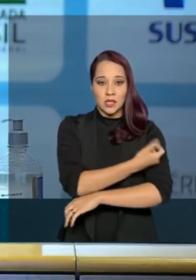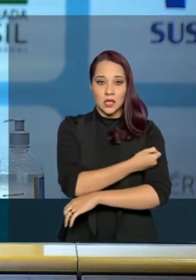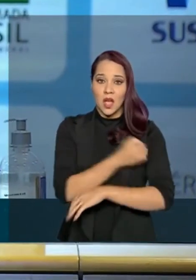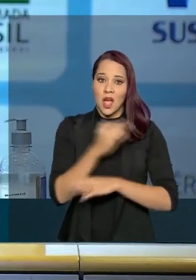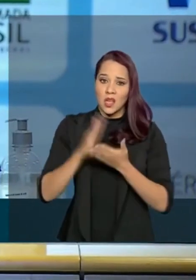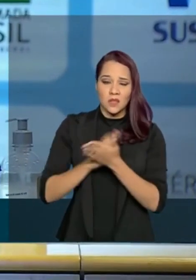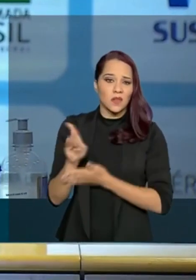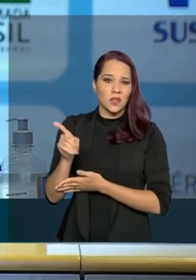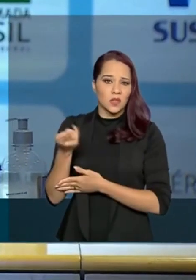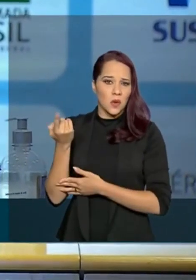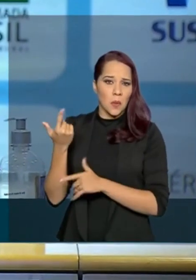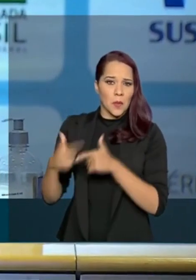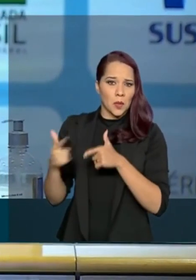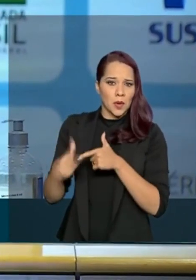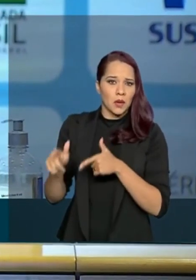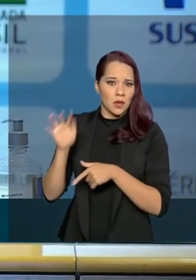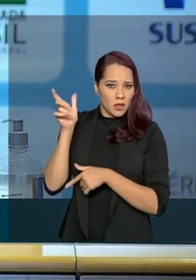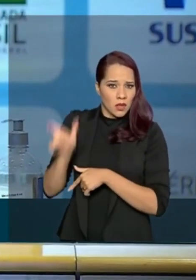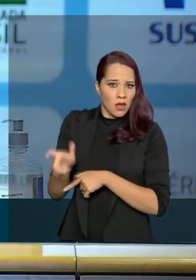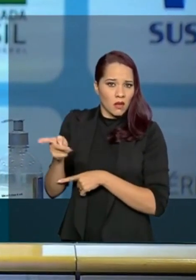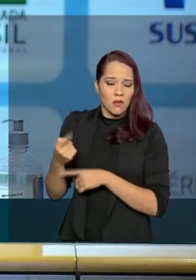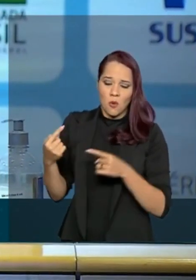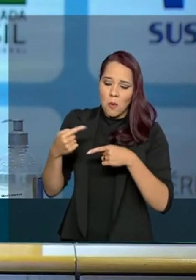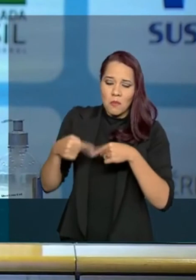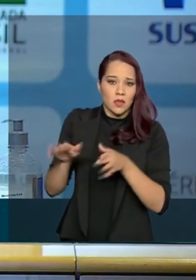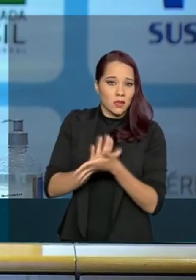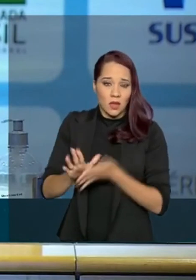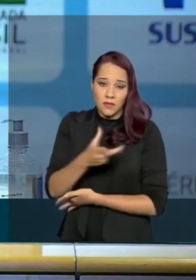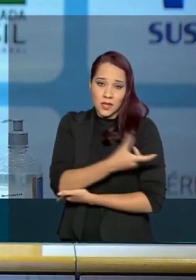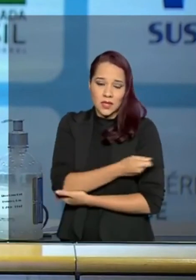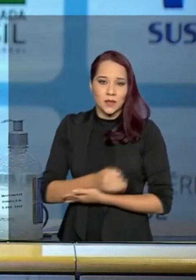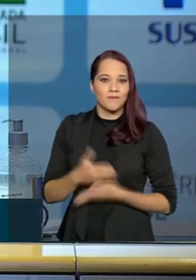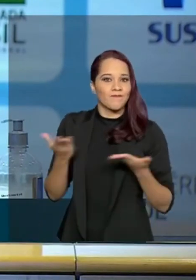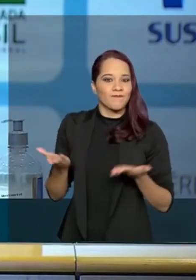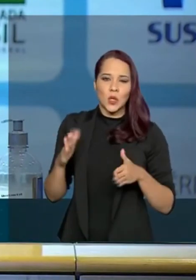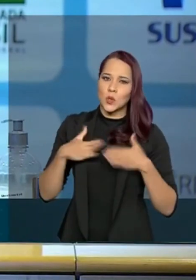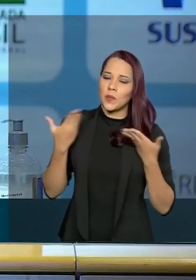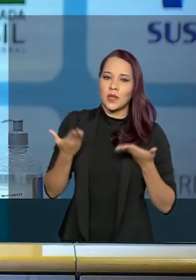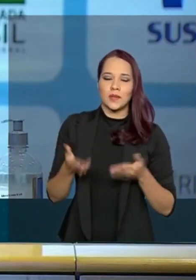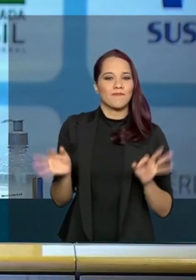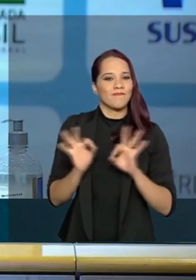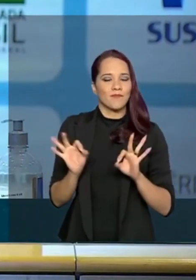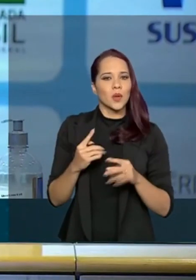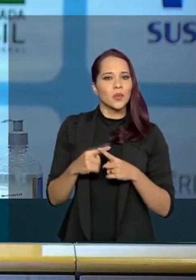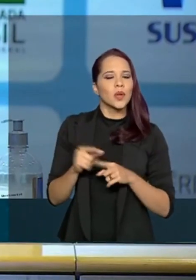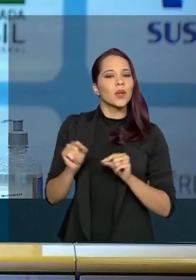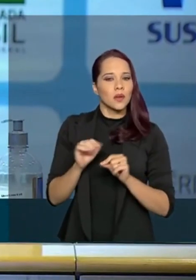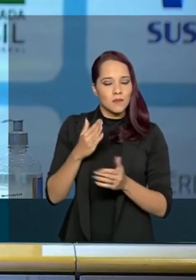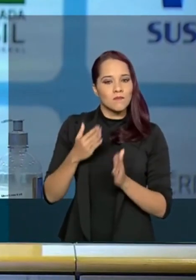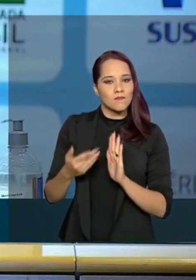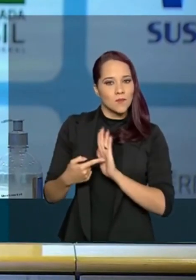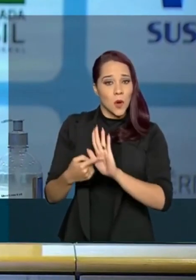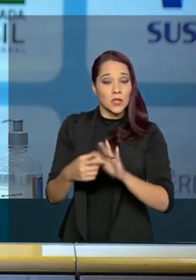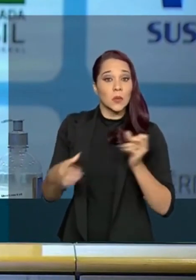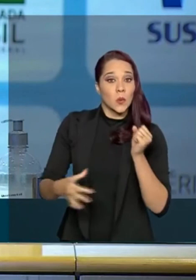ver com a vacina, o evento adverso apresentado. Esse aspecto não nos surpreendeu, porque ele denota segurança no processo